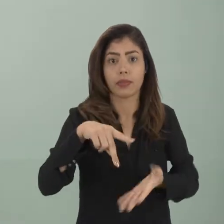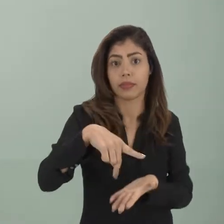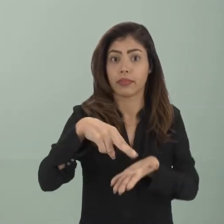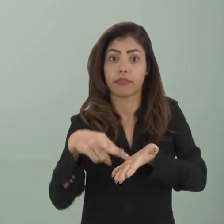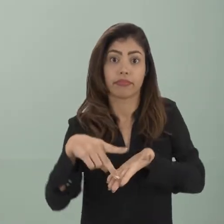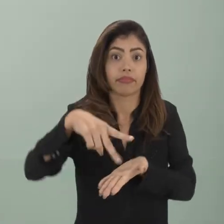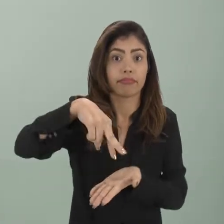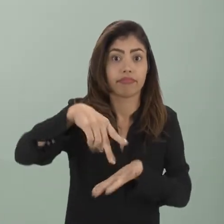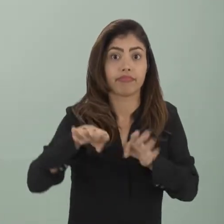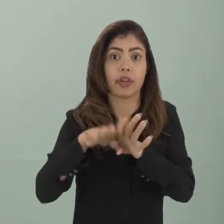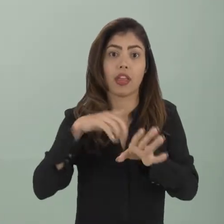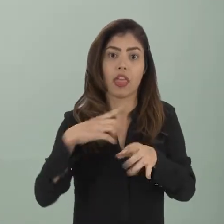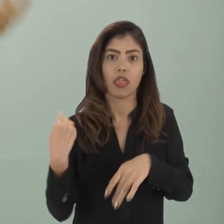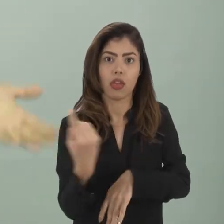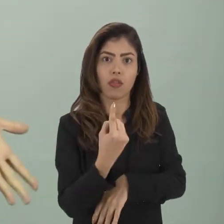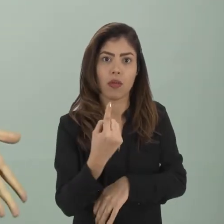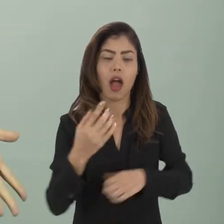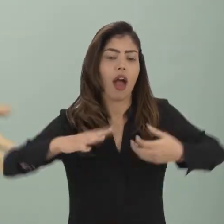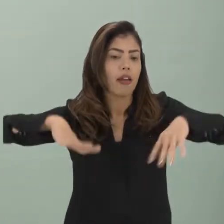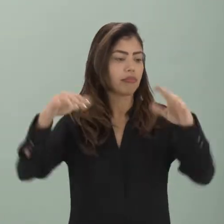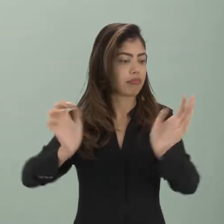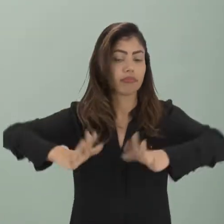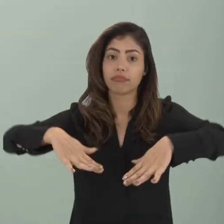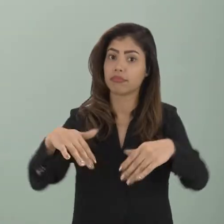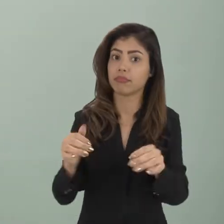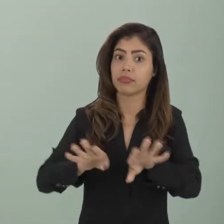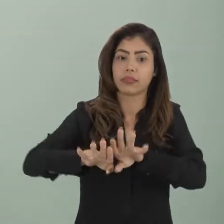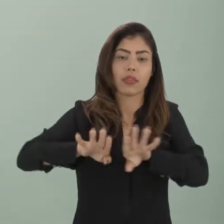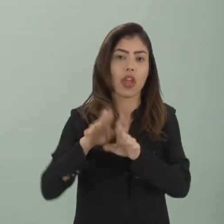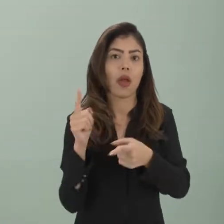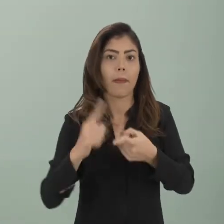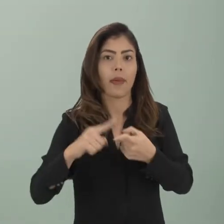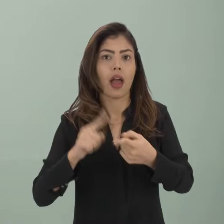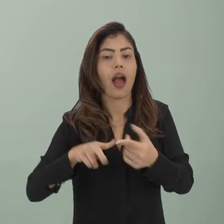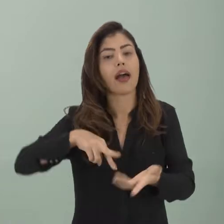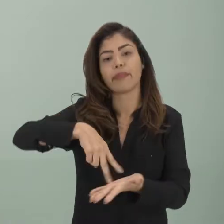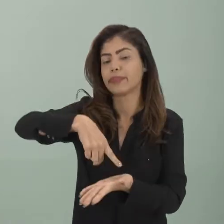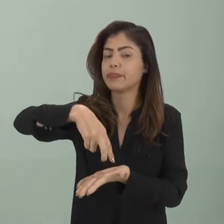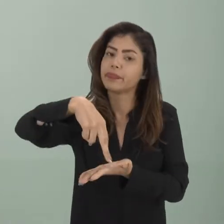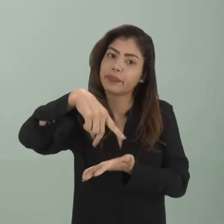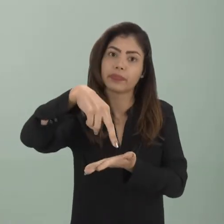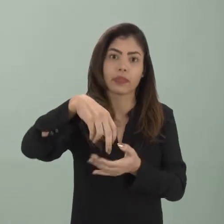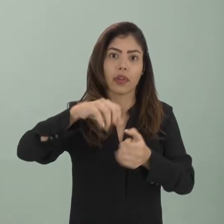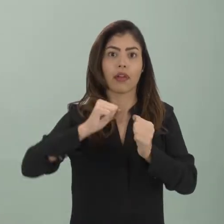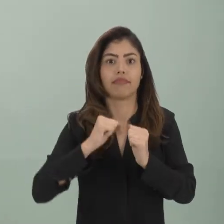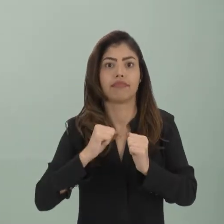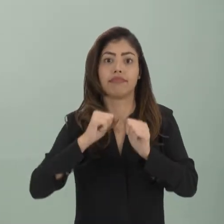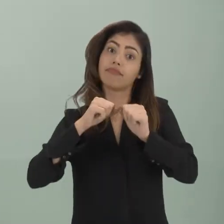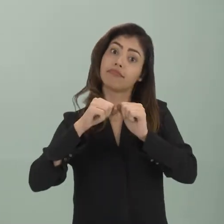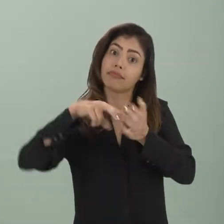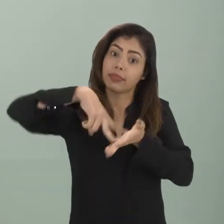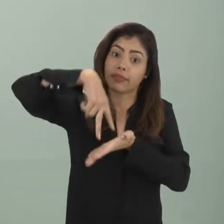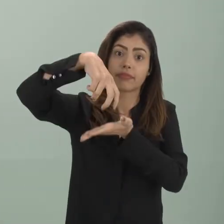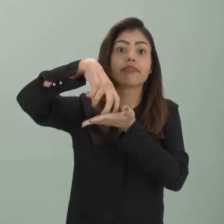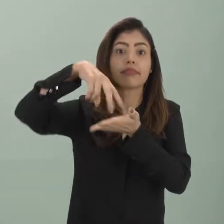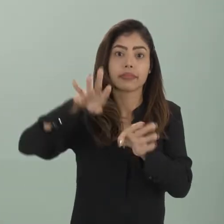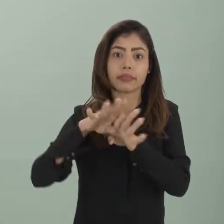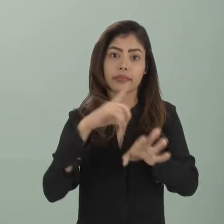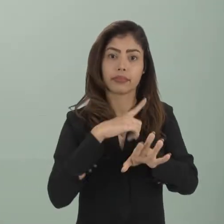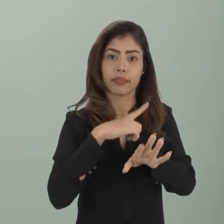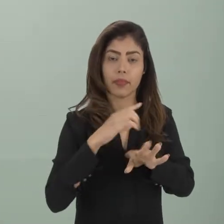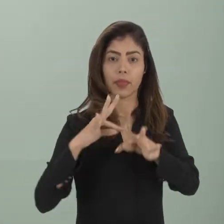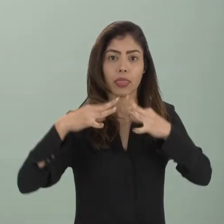alavanca para que a gente possa movimentar os braços, para que a gente possa caminhar, agachar, levantar.